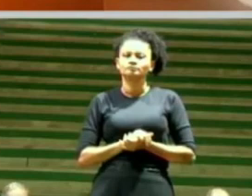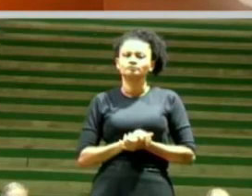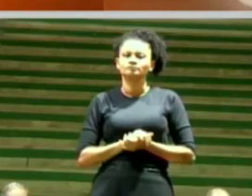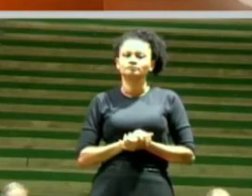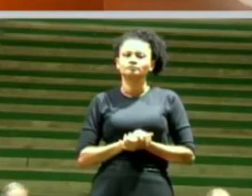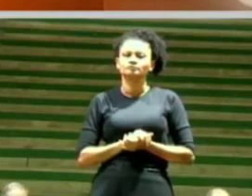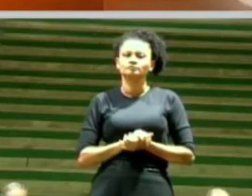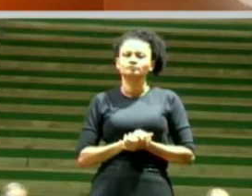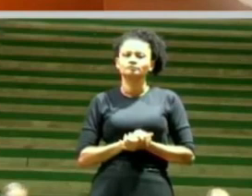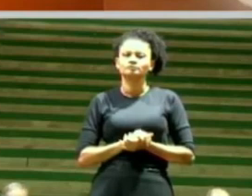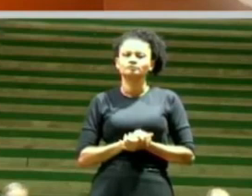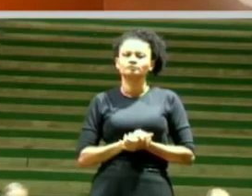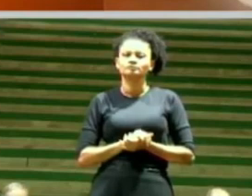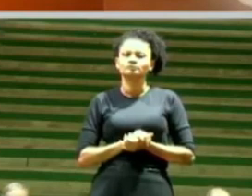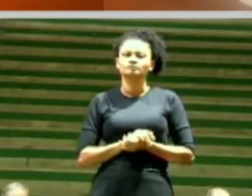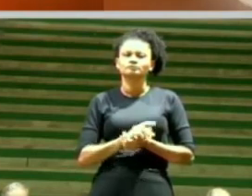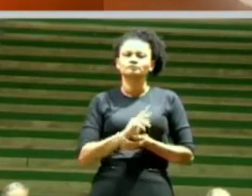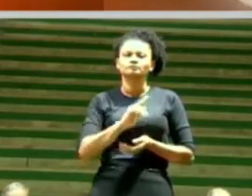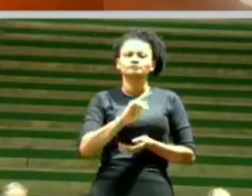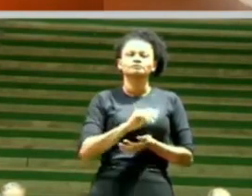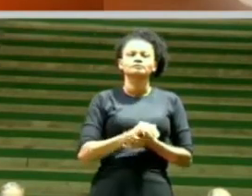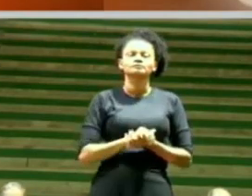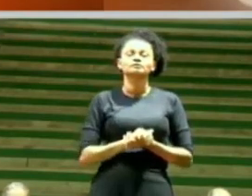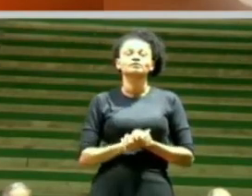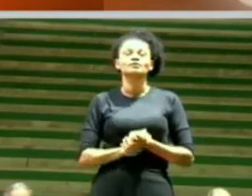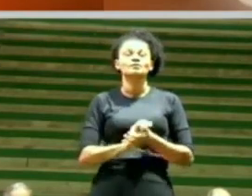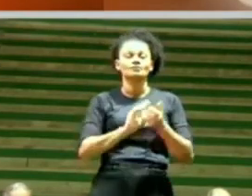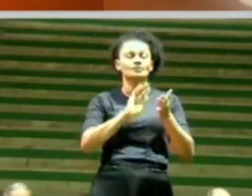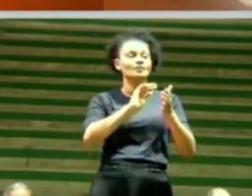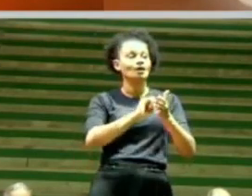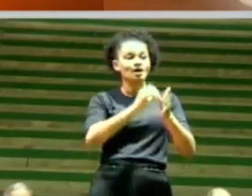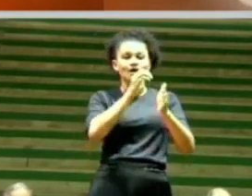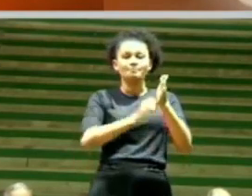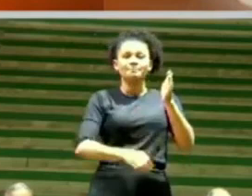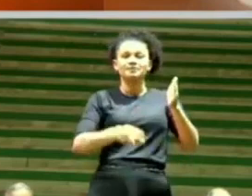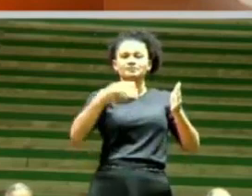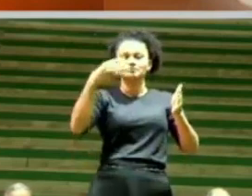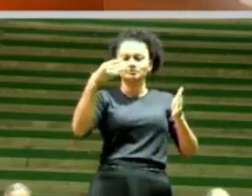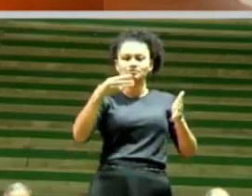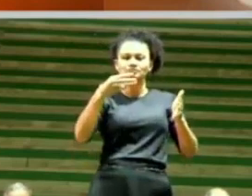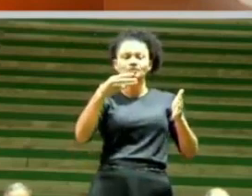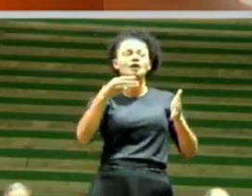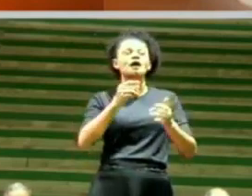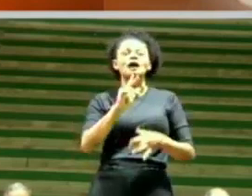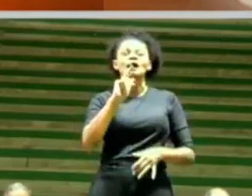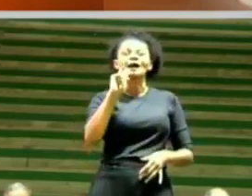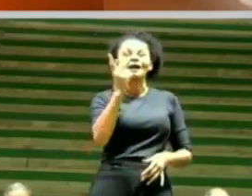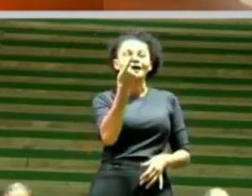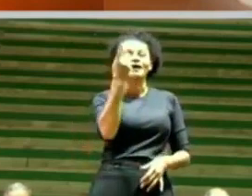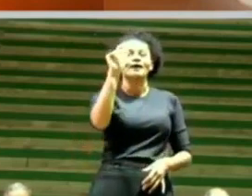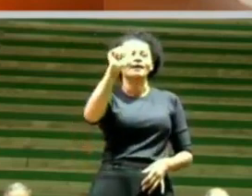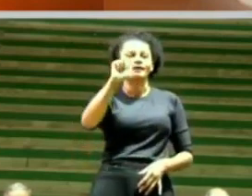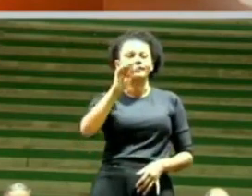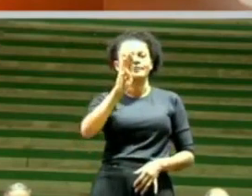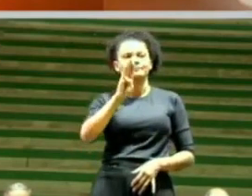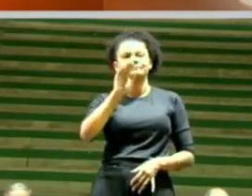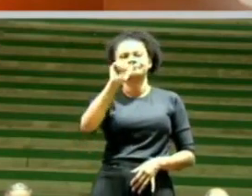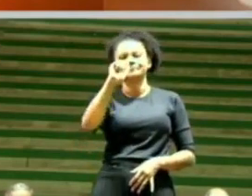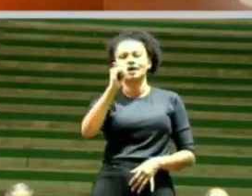E quando você encontrar o capítulo 3 do livro do profeta Abacuque,